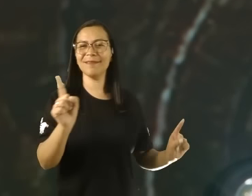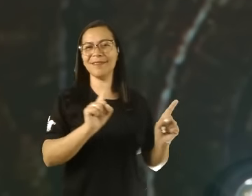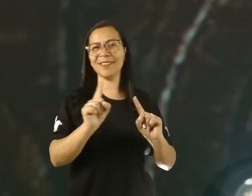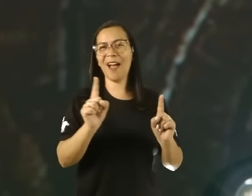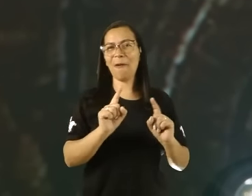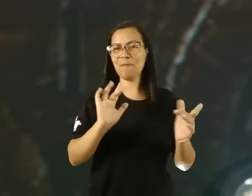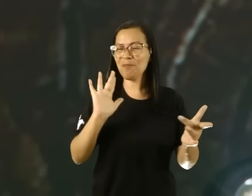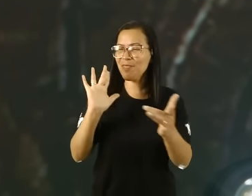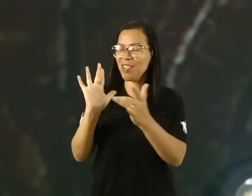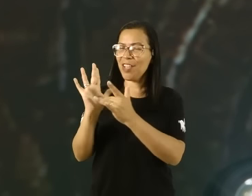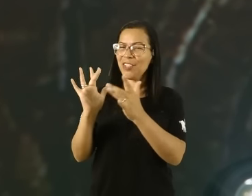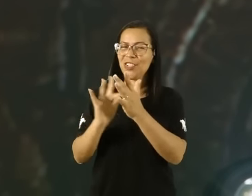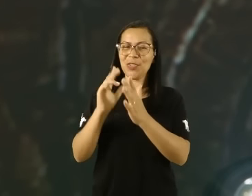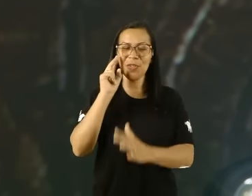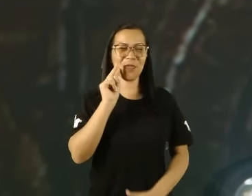tem peixe na brasa.